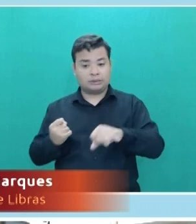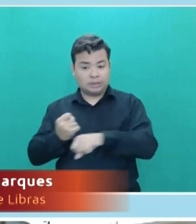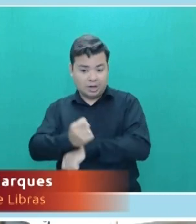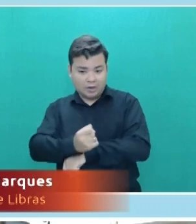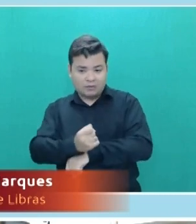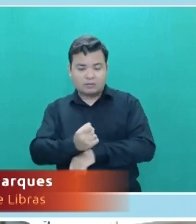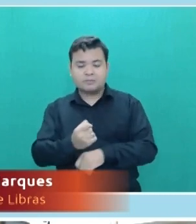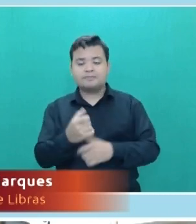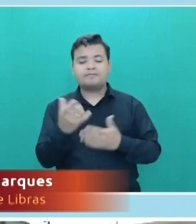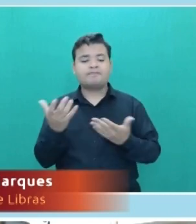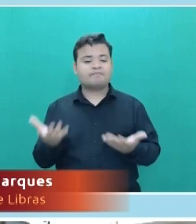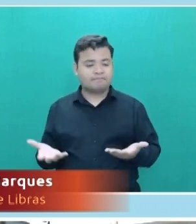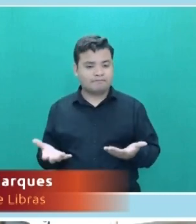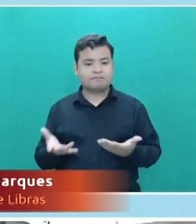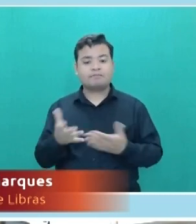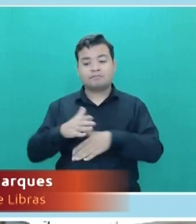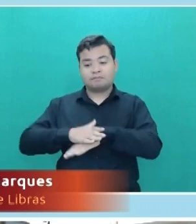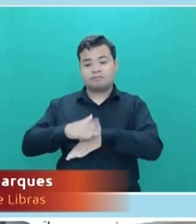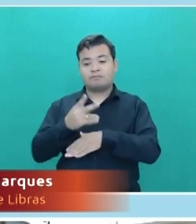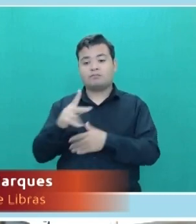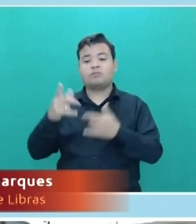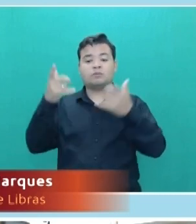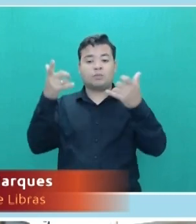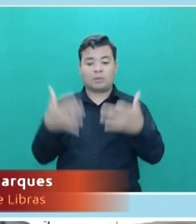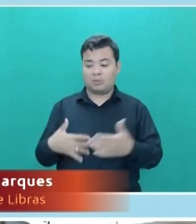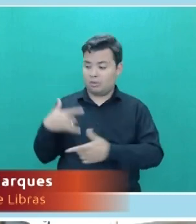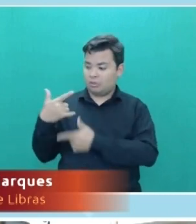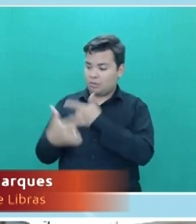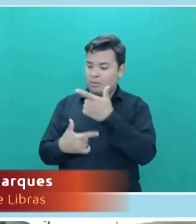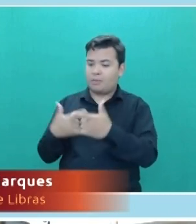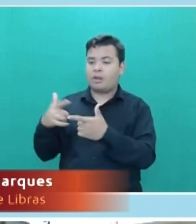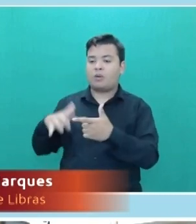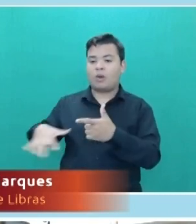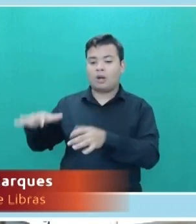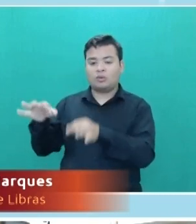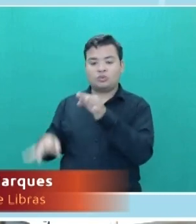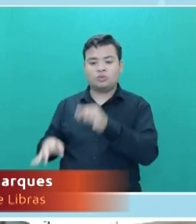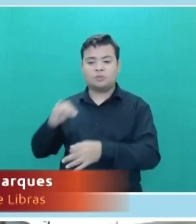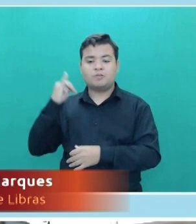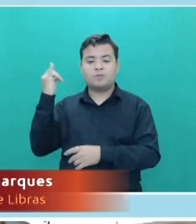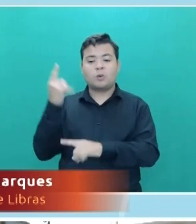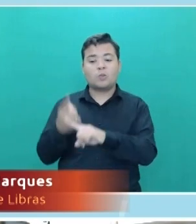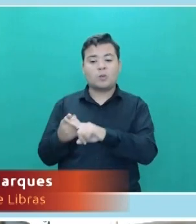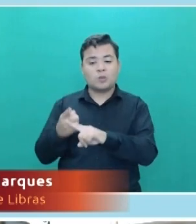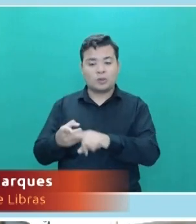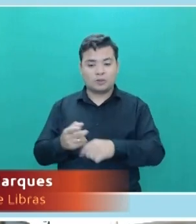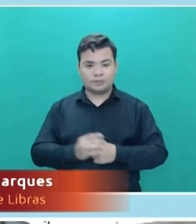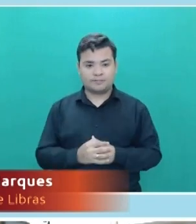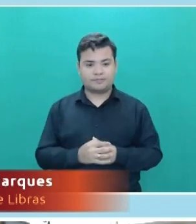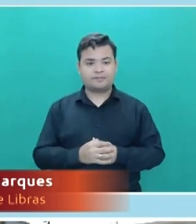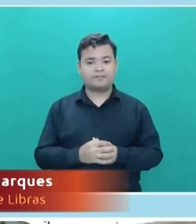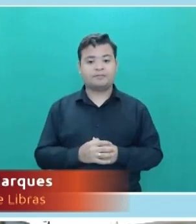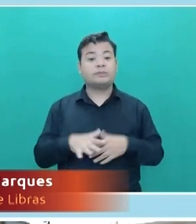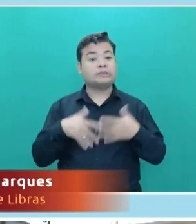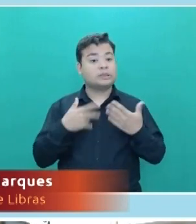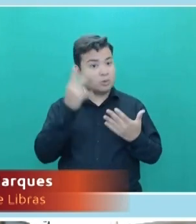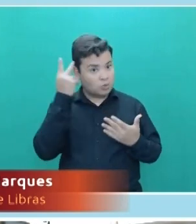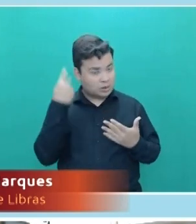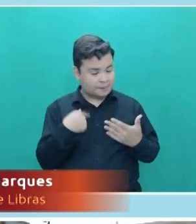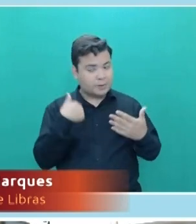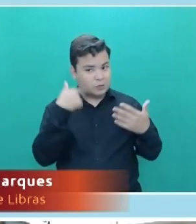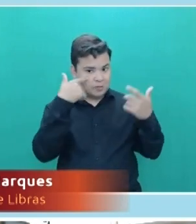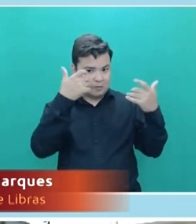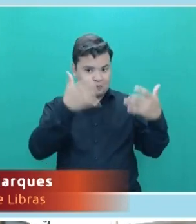importância da Justiça do Trabalho no Brasil. E aí, Camila, olha, a Justiça do Trabalho, ela veio